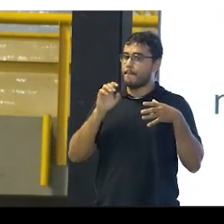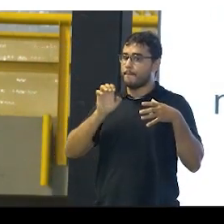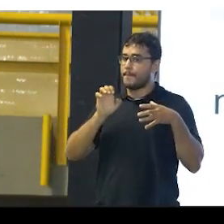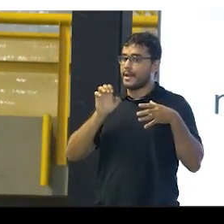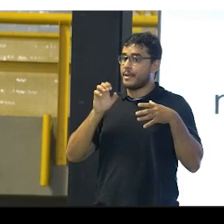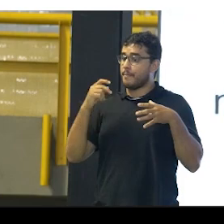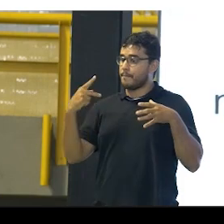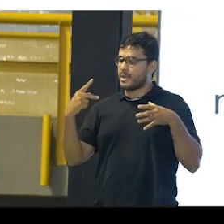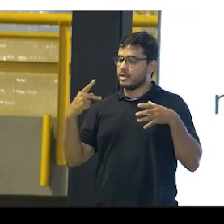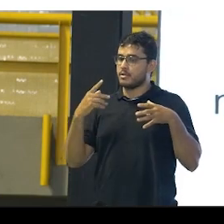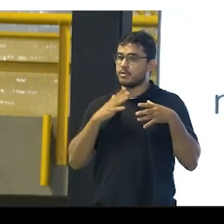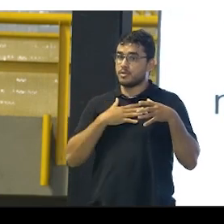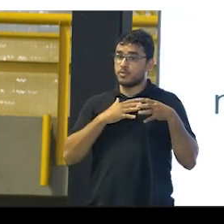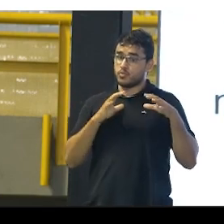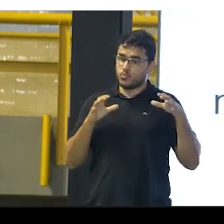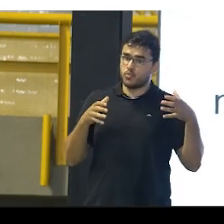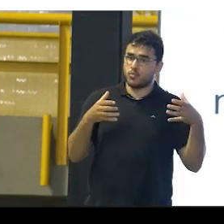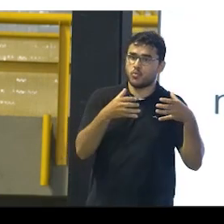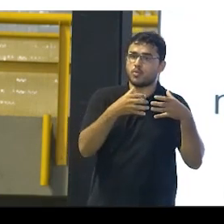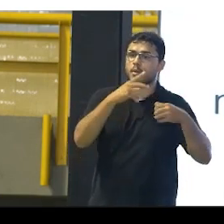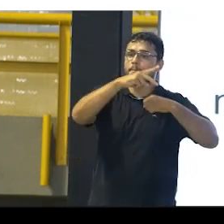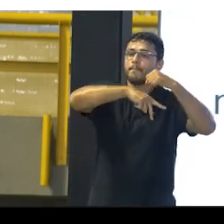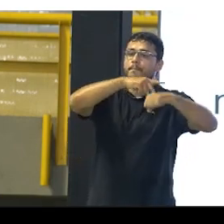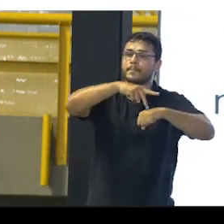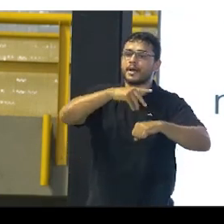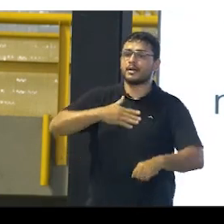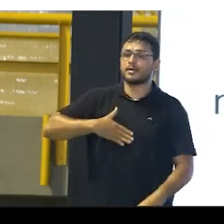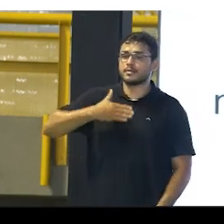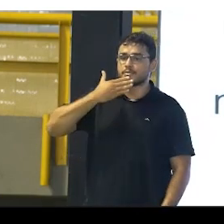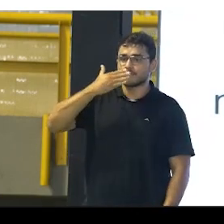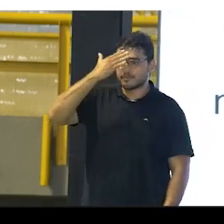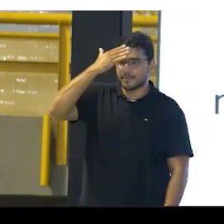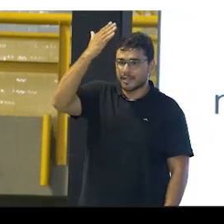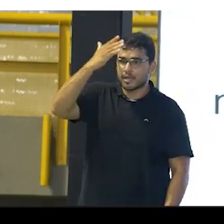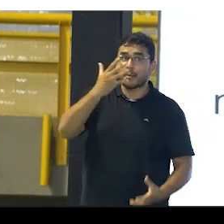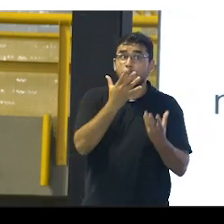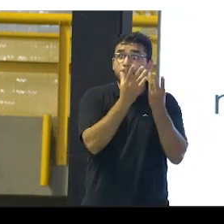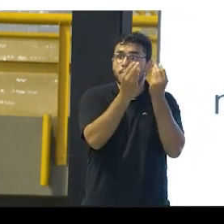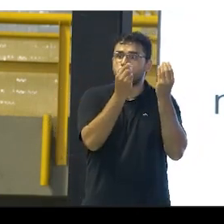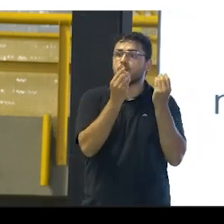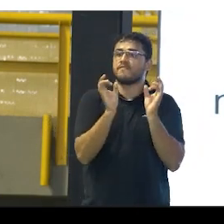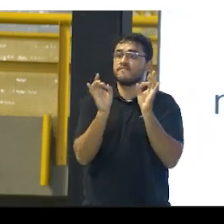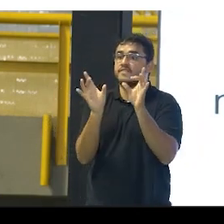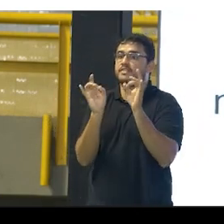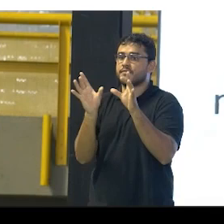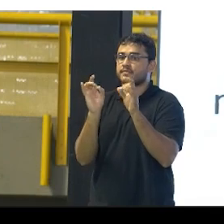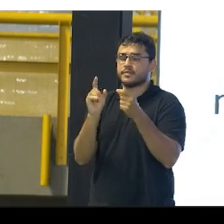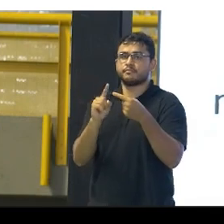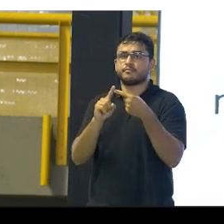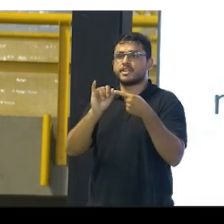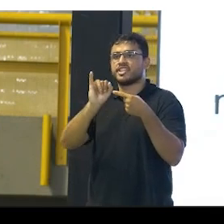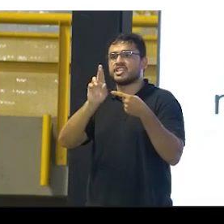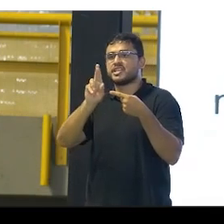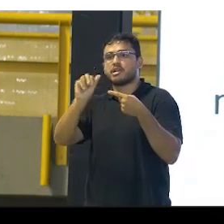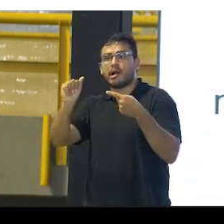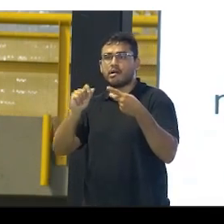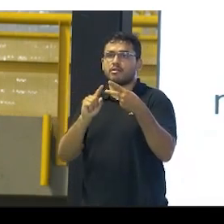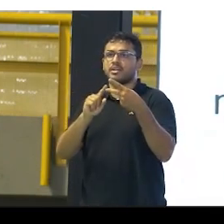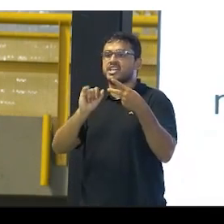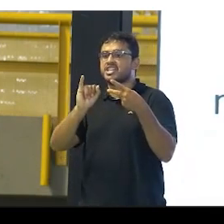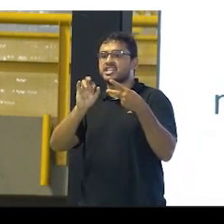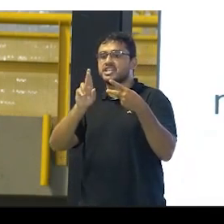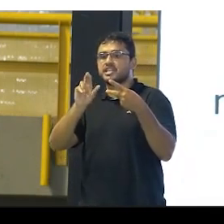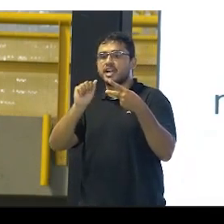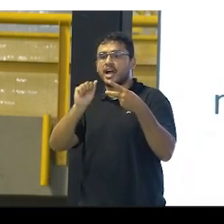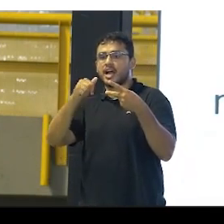Oriente Médio que fazem parte, que produzem petróleo, que fazem parte da OPEP, ou seja, Irã, Iraque,